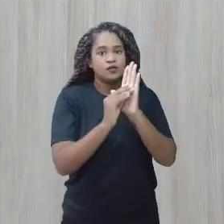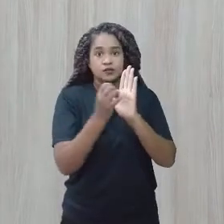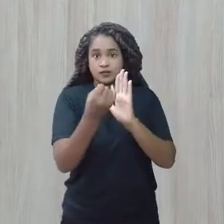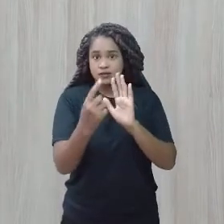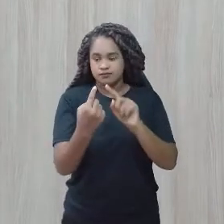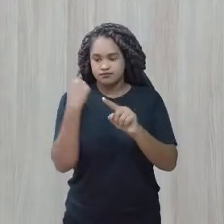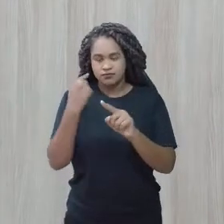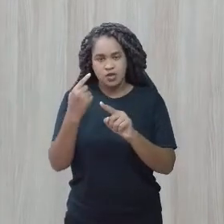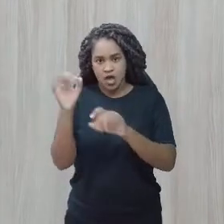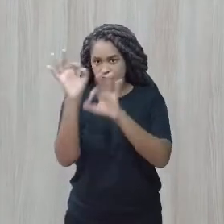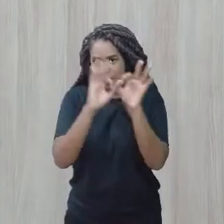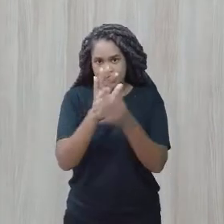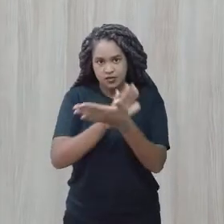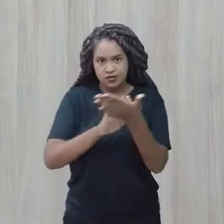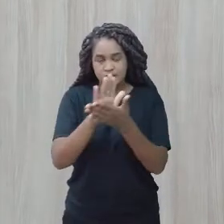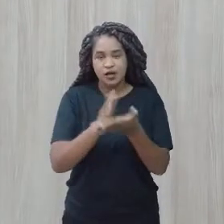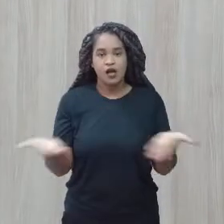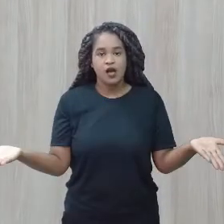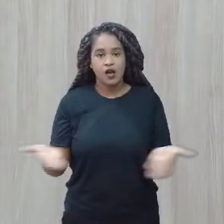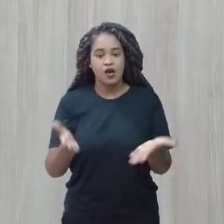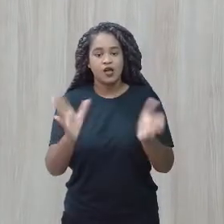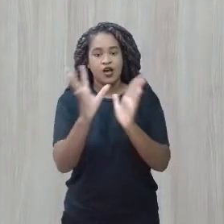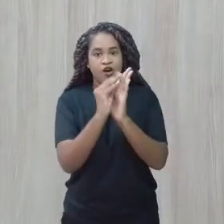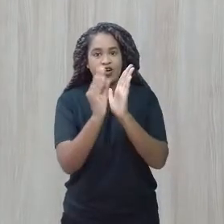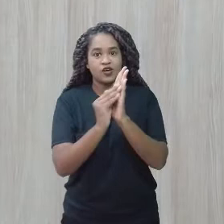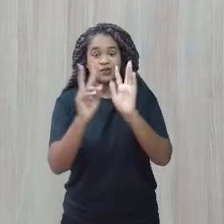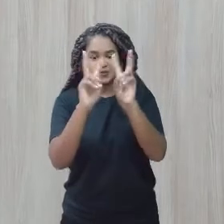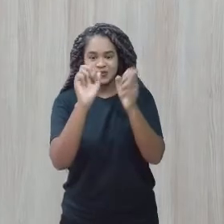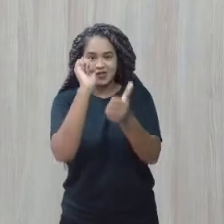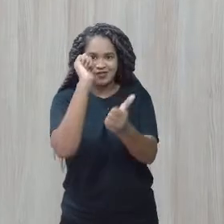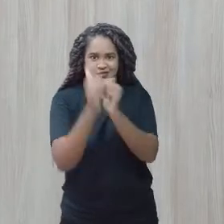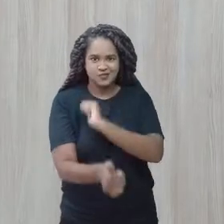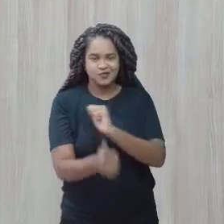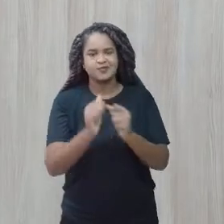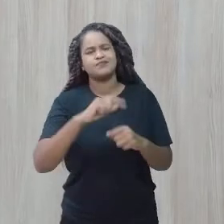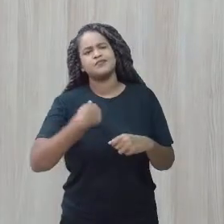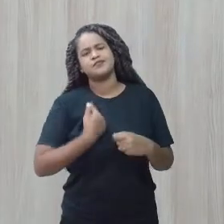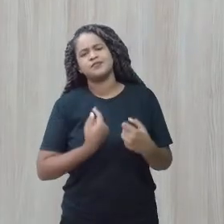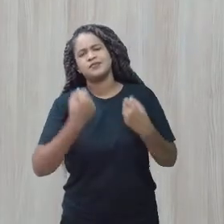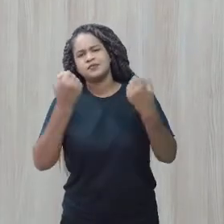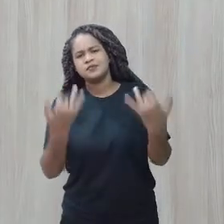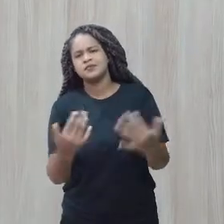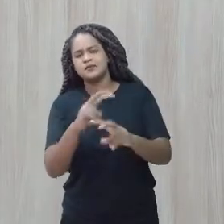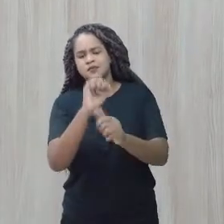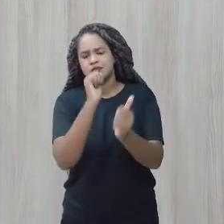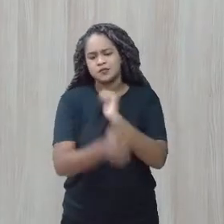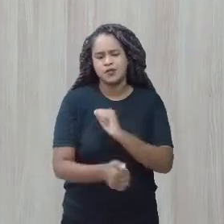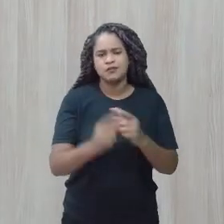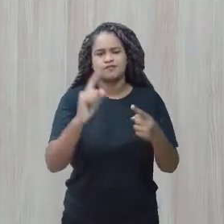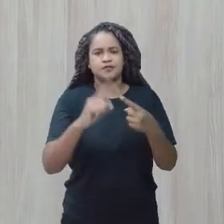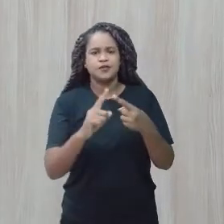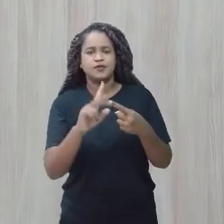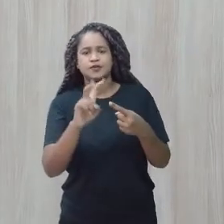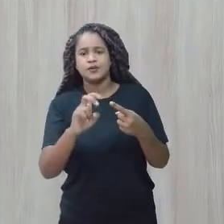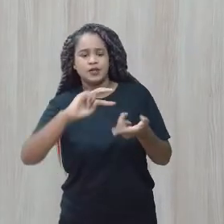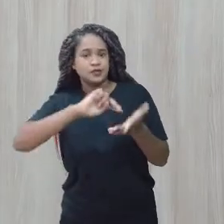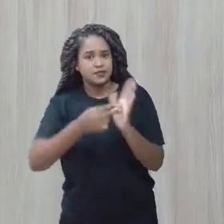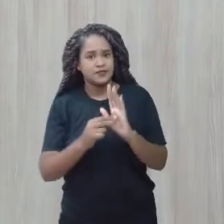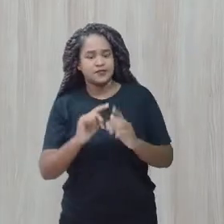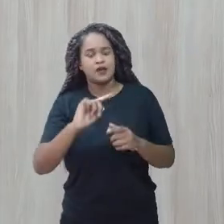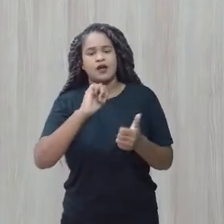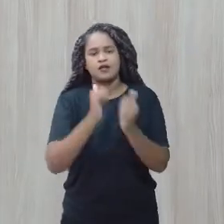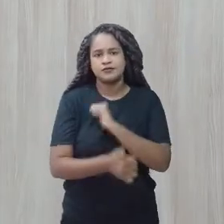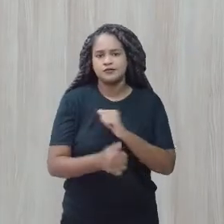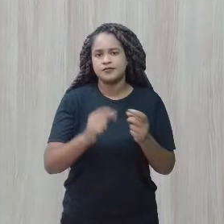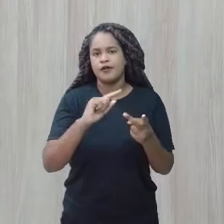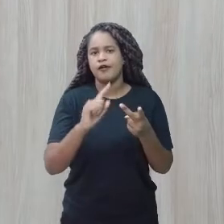nós estamos no conteúdo de esporte, né, então a gente está falando sobre alguns esportes. Nós falamos sobre a definição de esporte, o que é